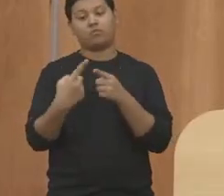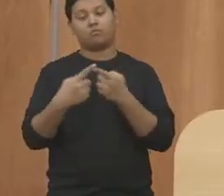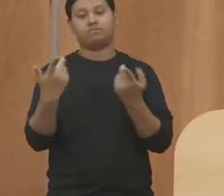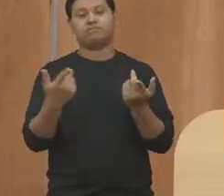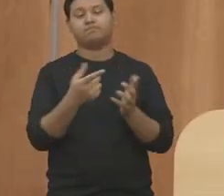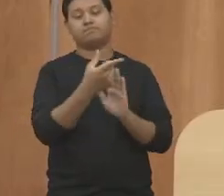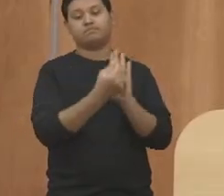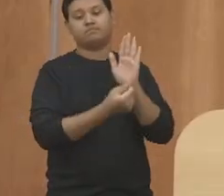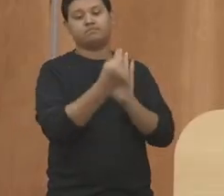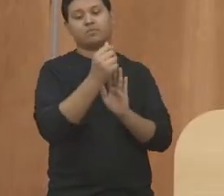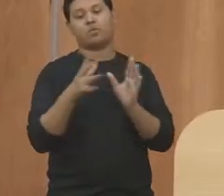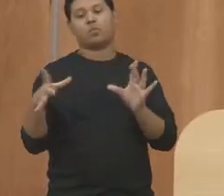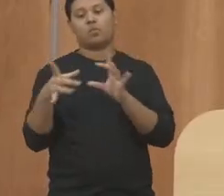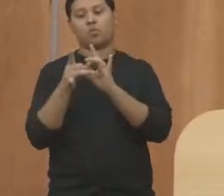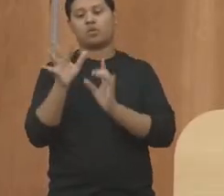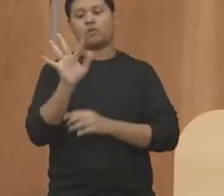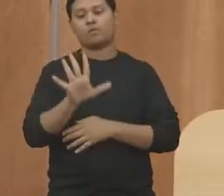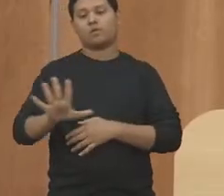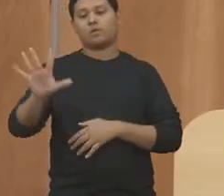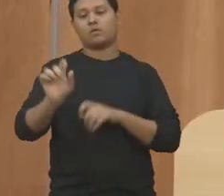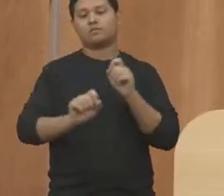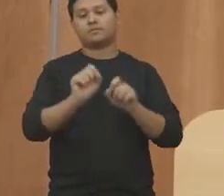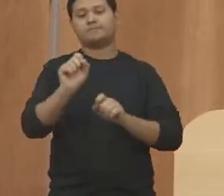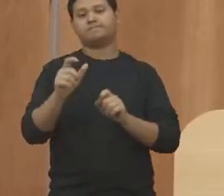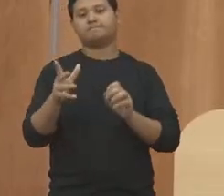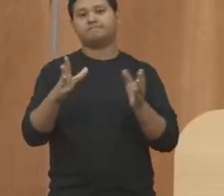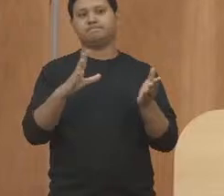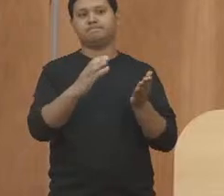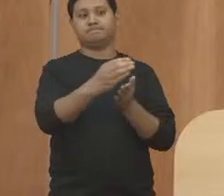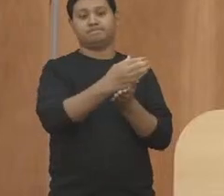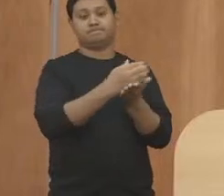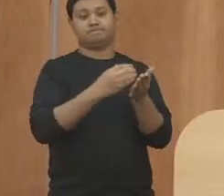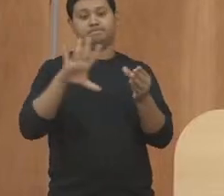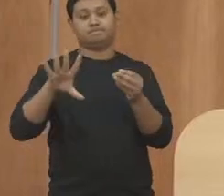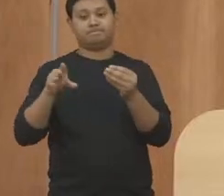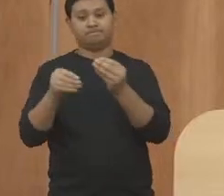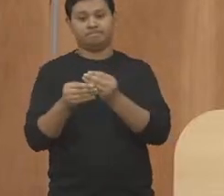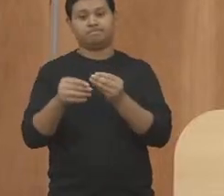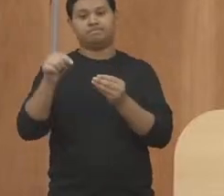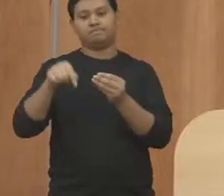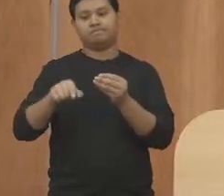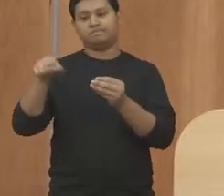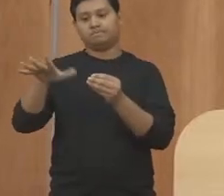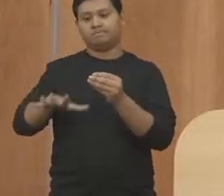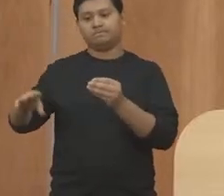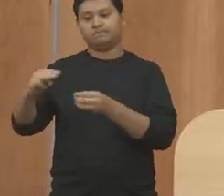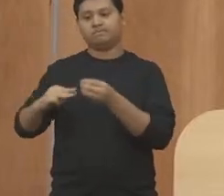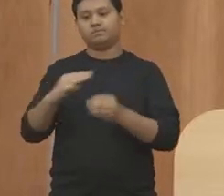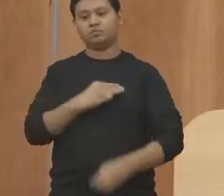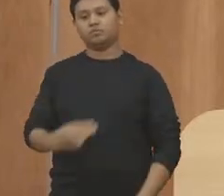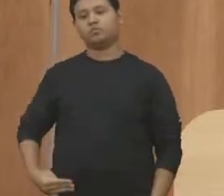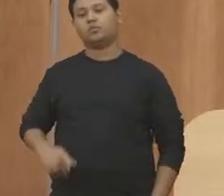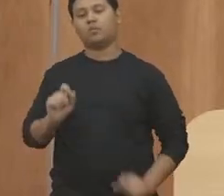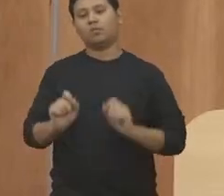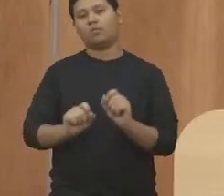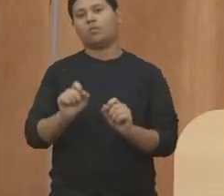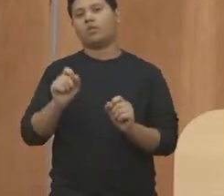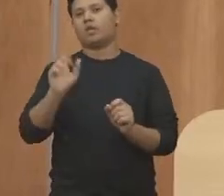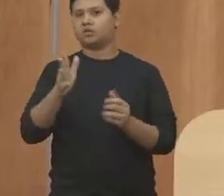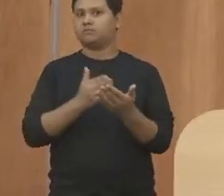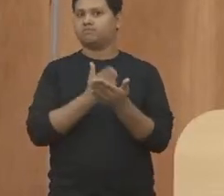da União Federal, que ele é o que destina essas emendas parlamentares para os municípios, ele